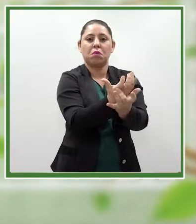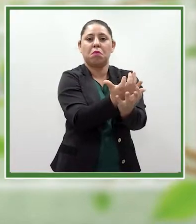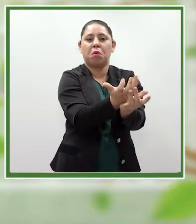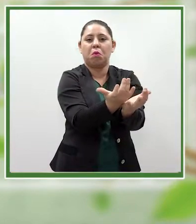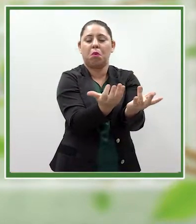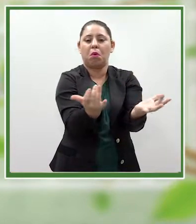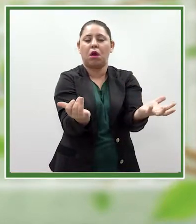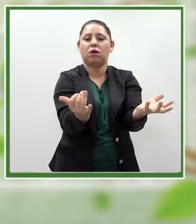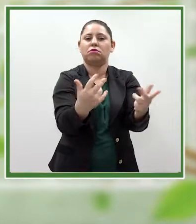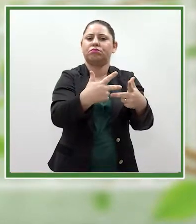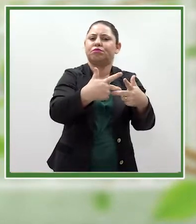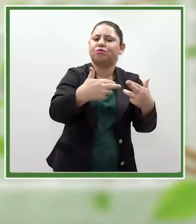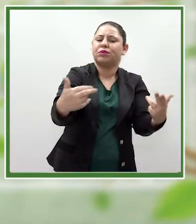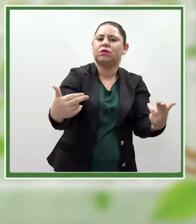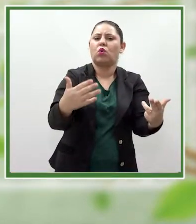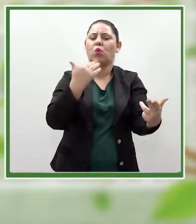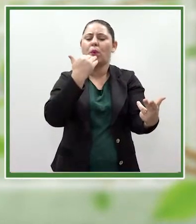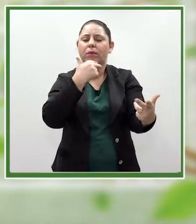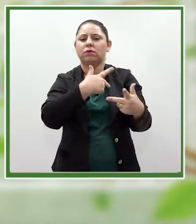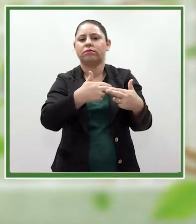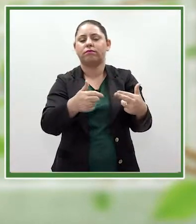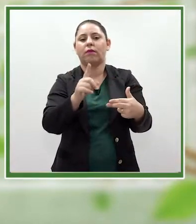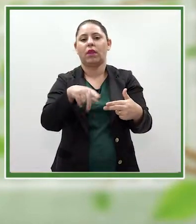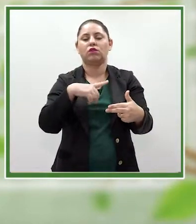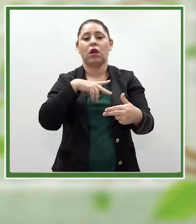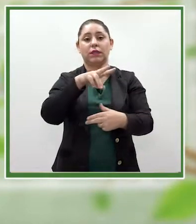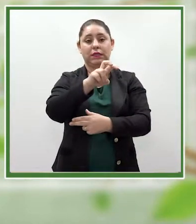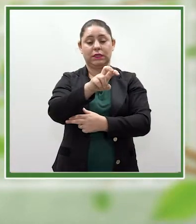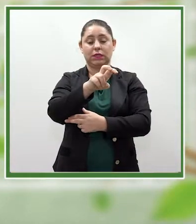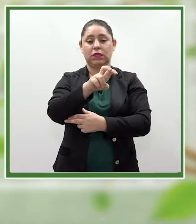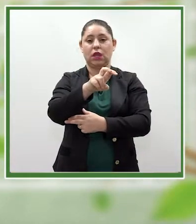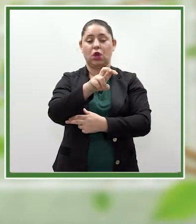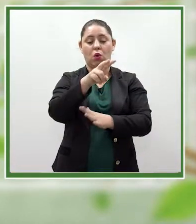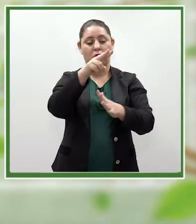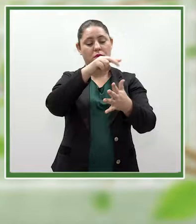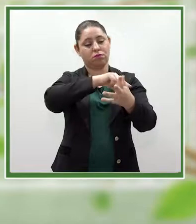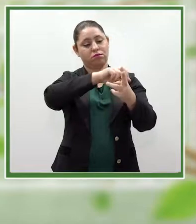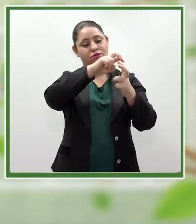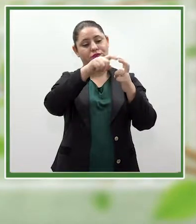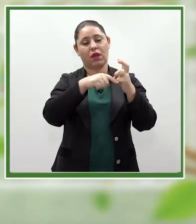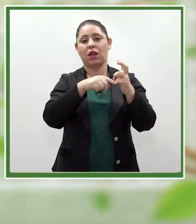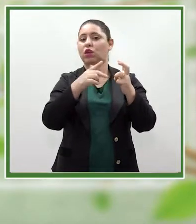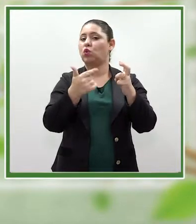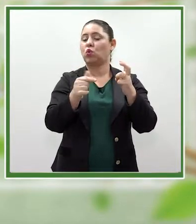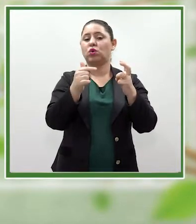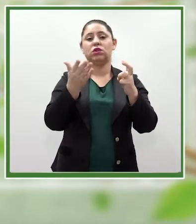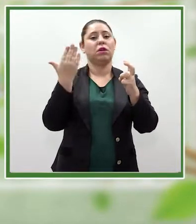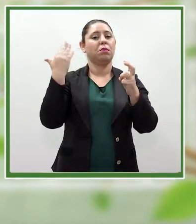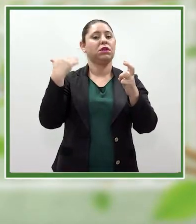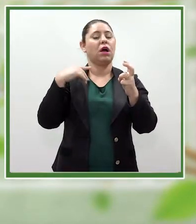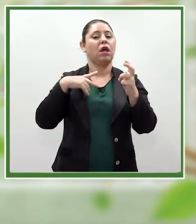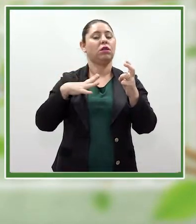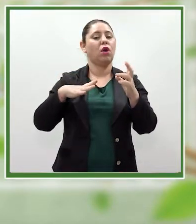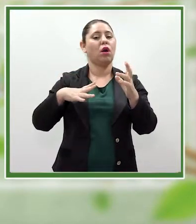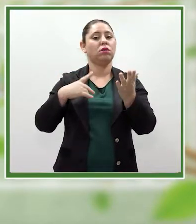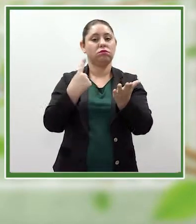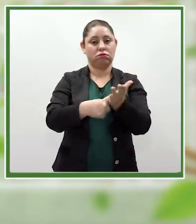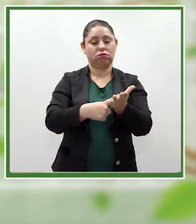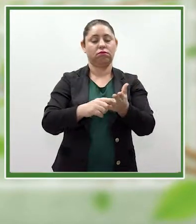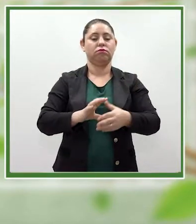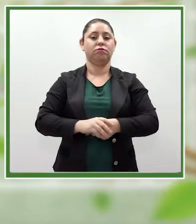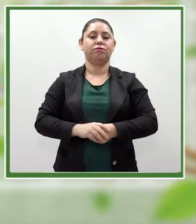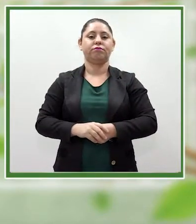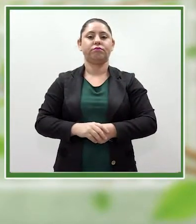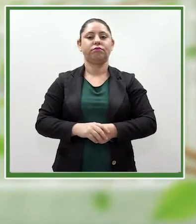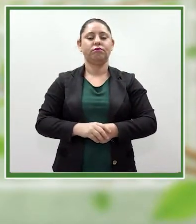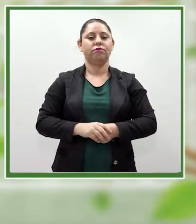com agricultura, né, mas que não ainda adotavam essas cinco práticas que foram elencadas